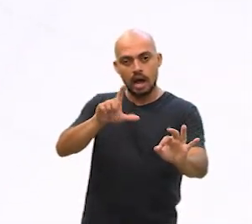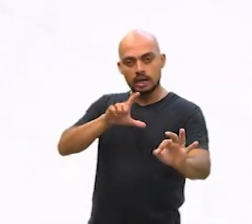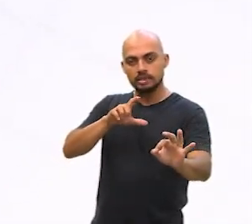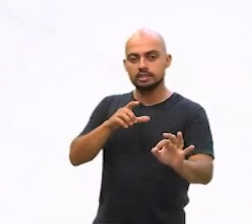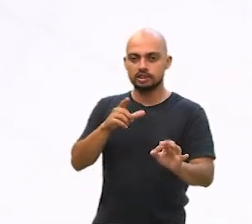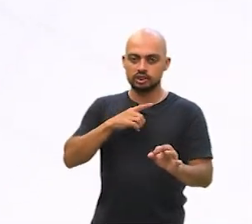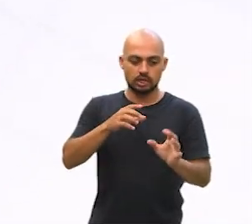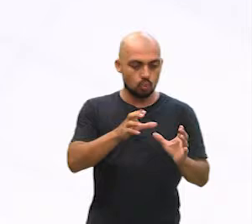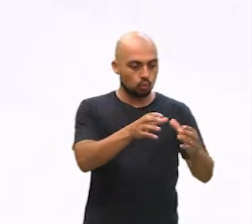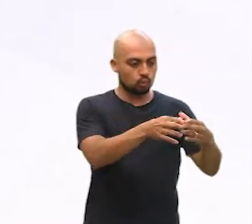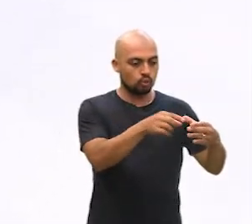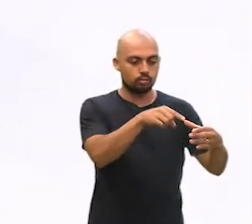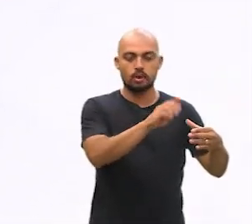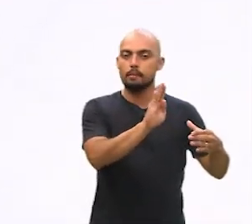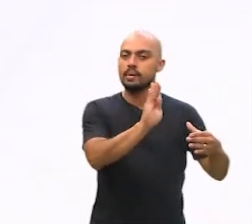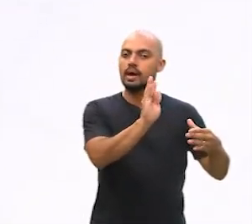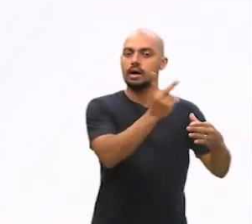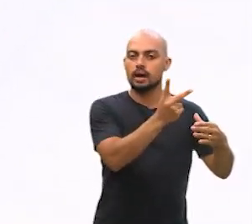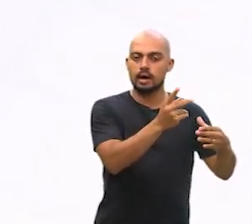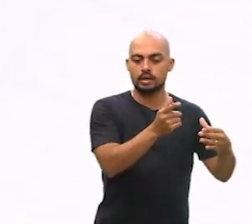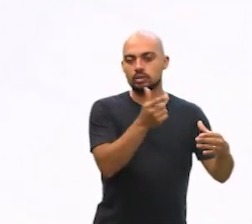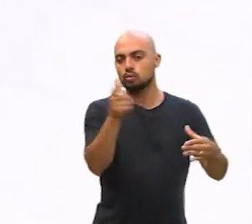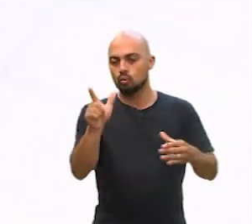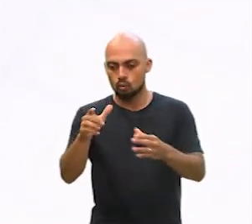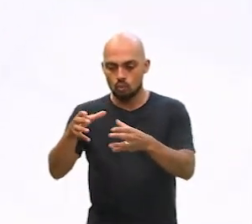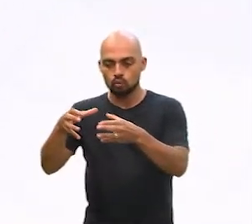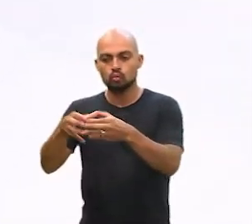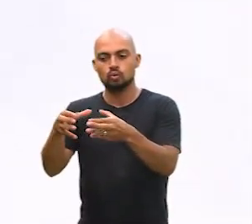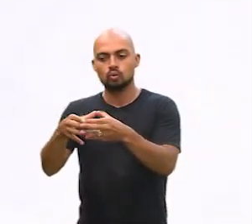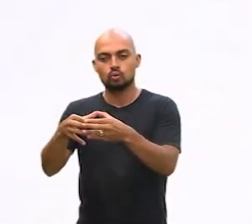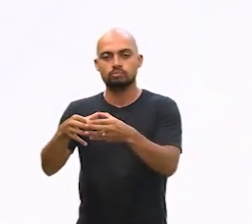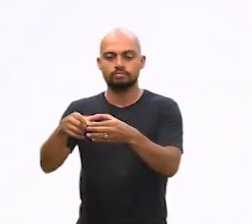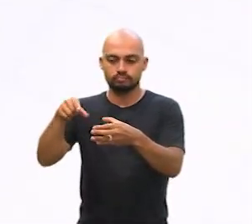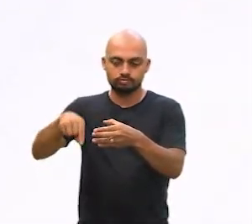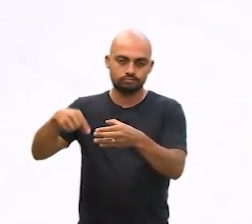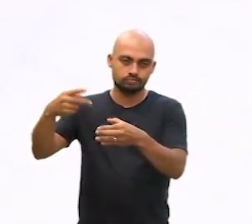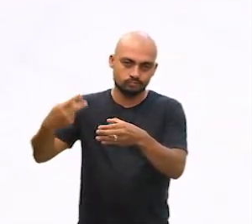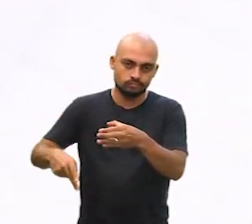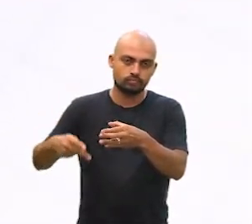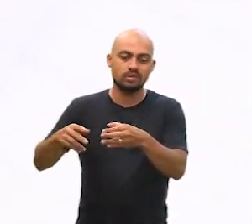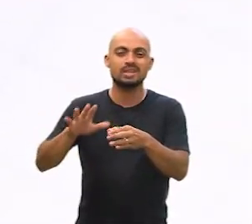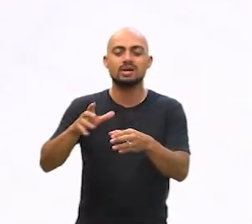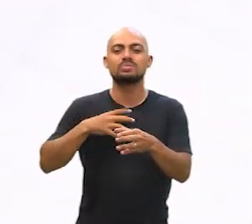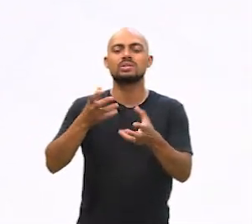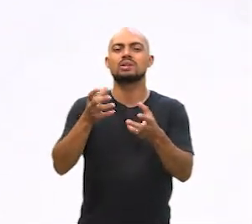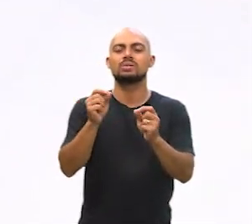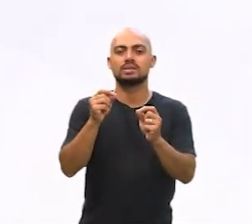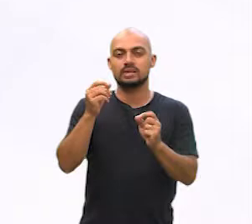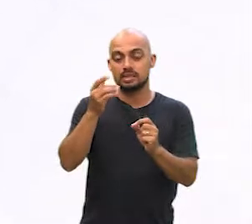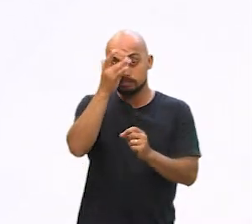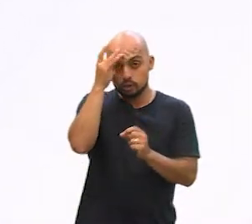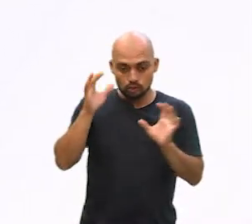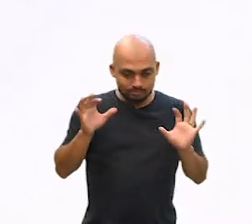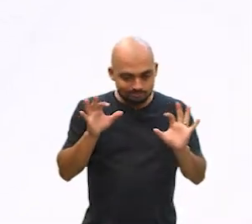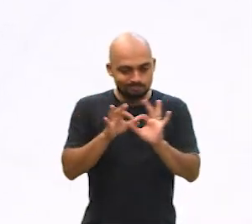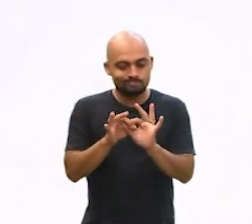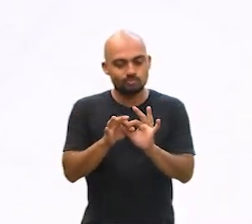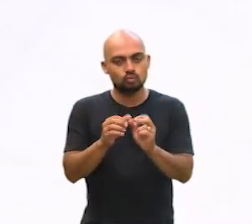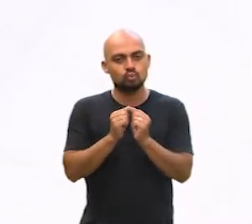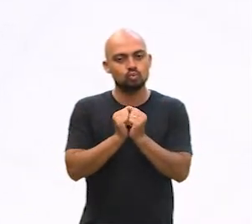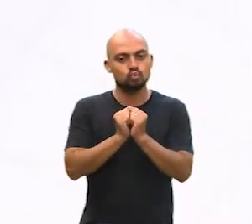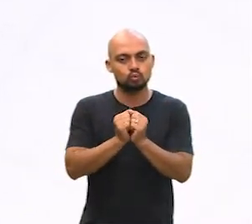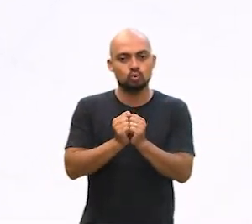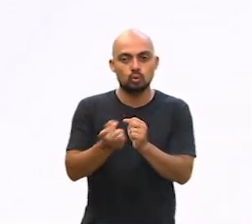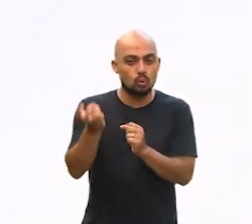em Belo Horizonte, mas a gente queria algo bem mais homogêneo, que a equipe estivesse toda junto, que a gente estivesse respirando aquele mesmo ar, aquela mesma